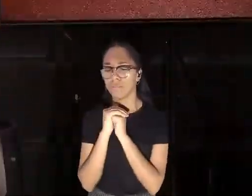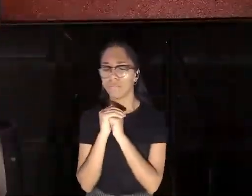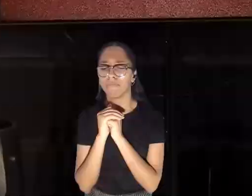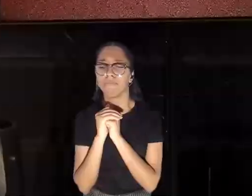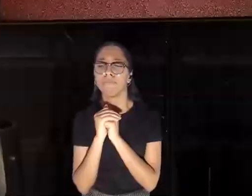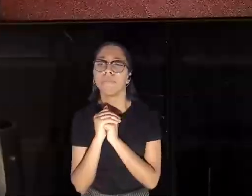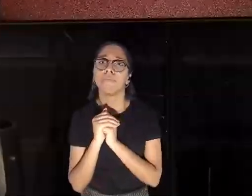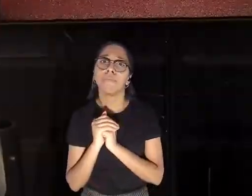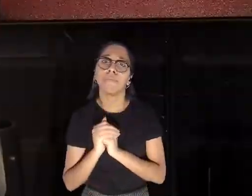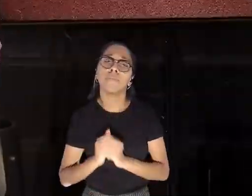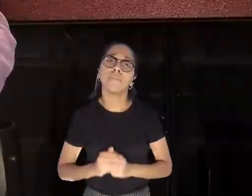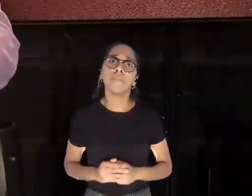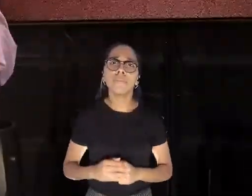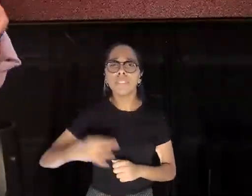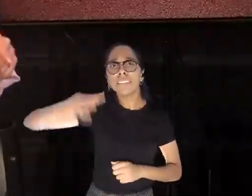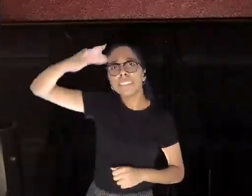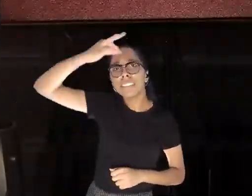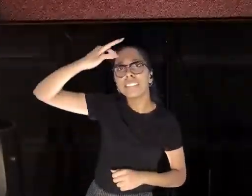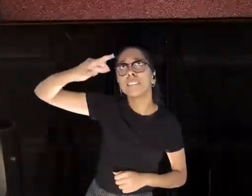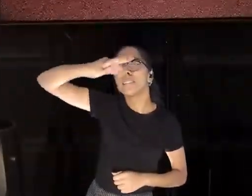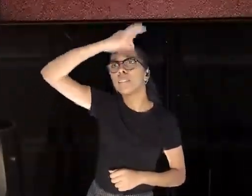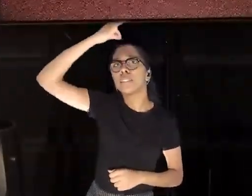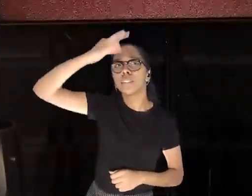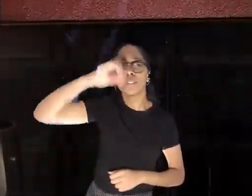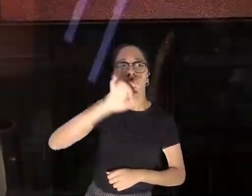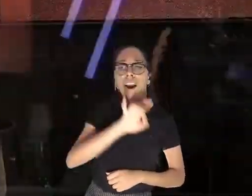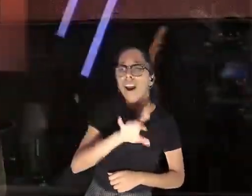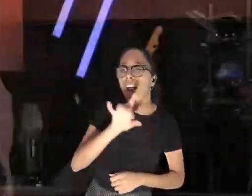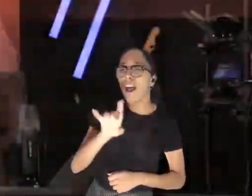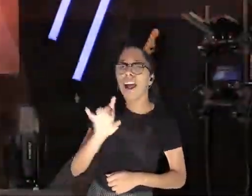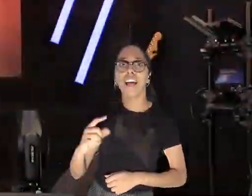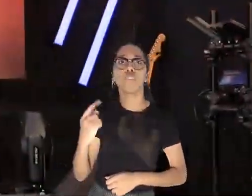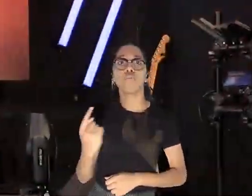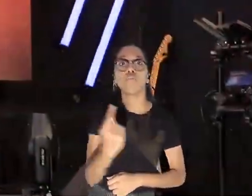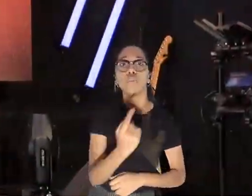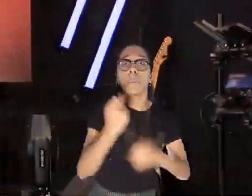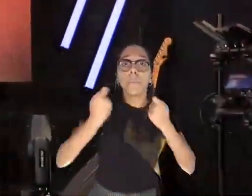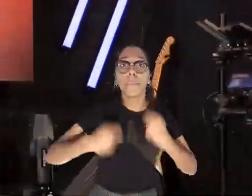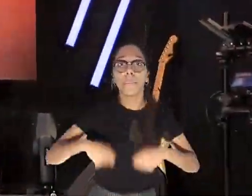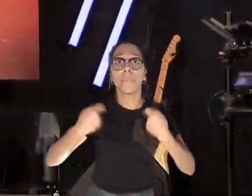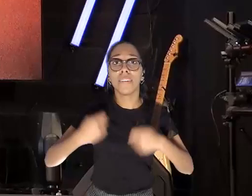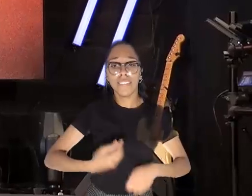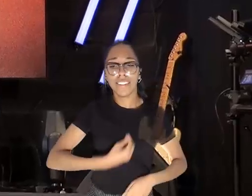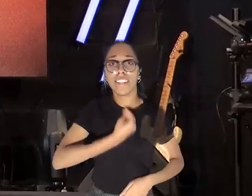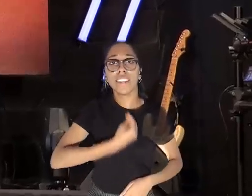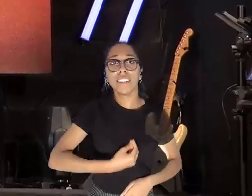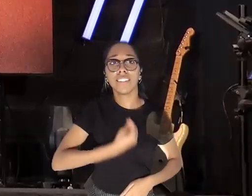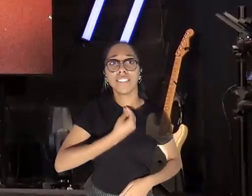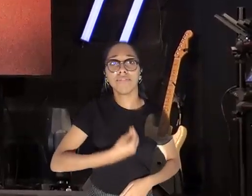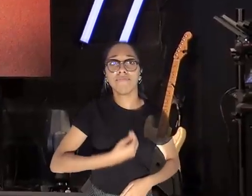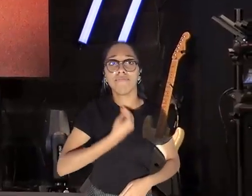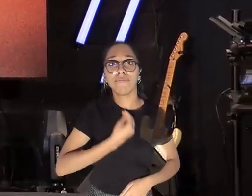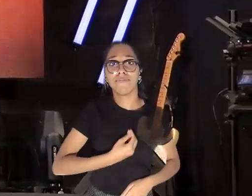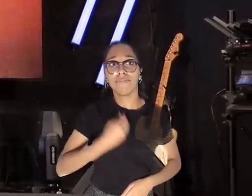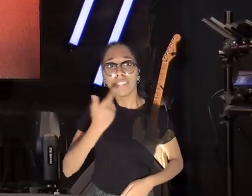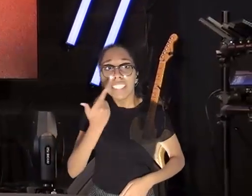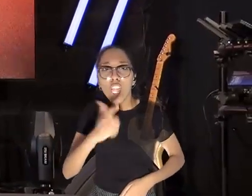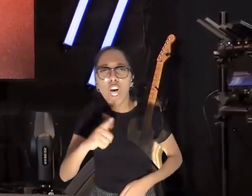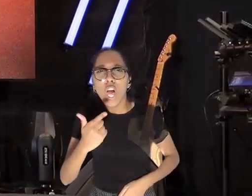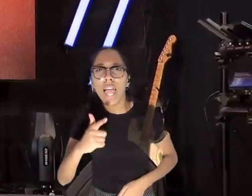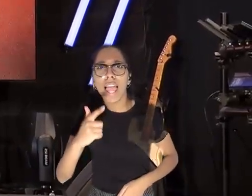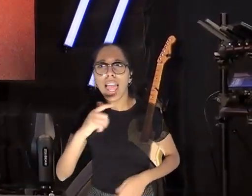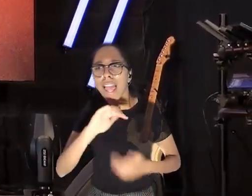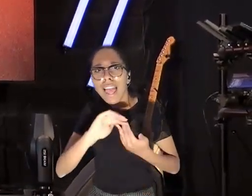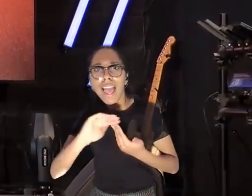Sem a ação do Espírito Santo, nenhum de nós estaria aqui hoje. Se não fosse por Ele, você não estaria em pé aqui, você não